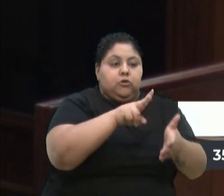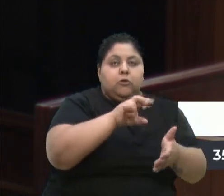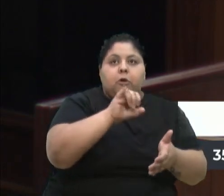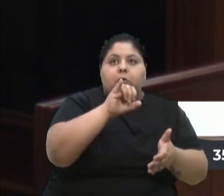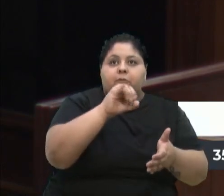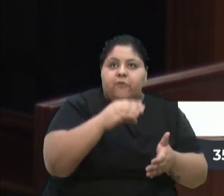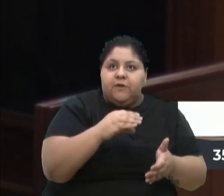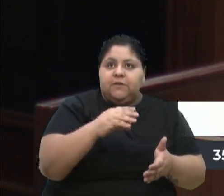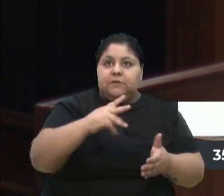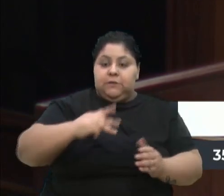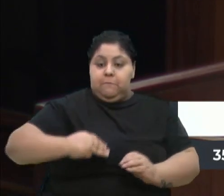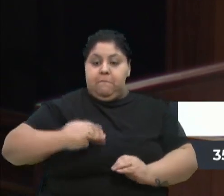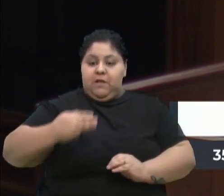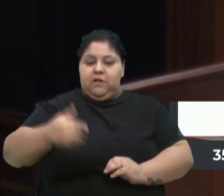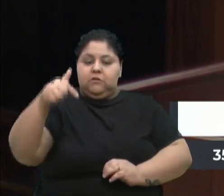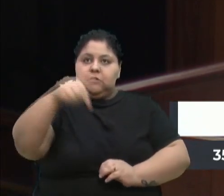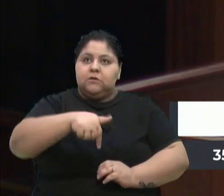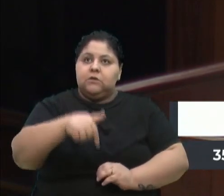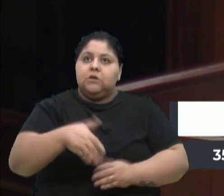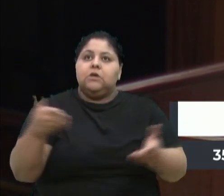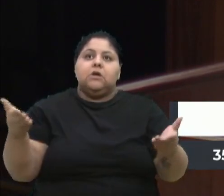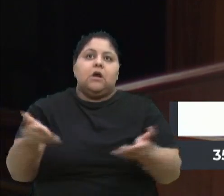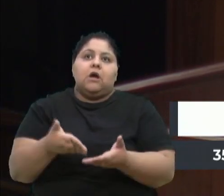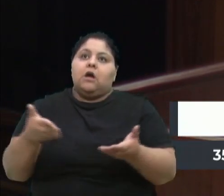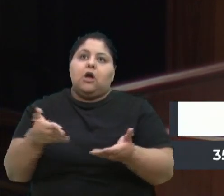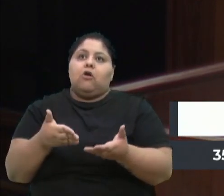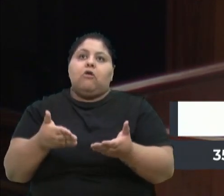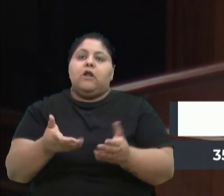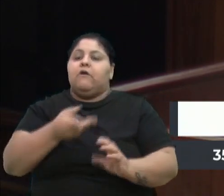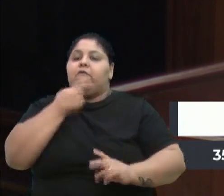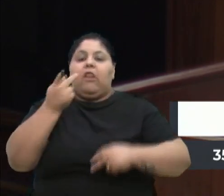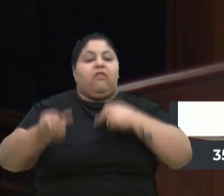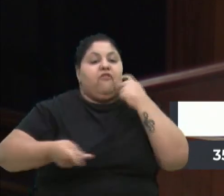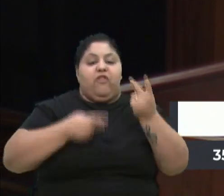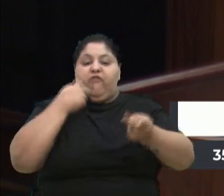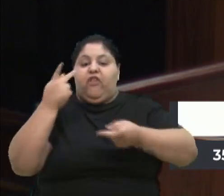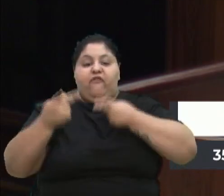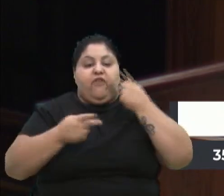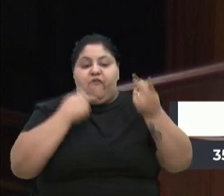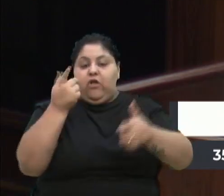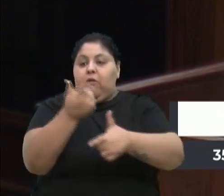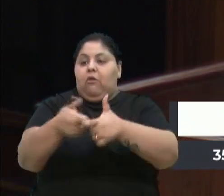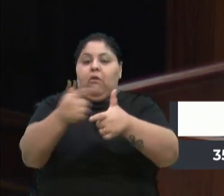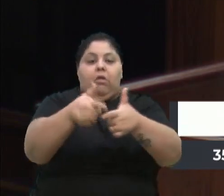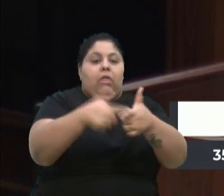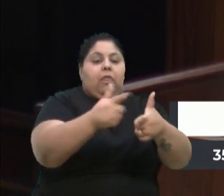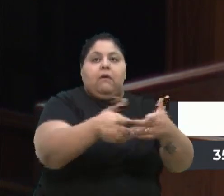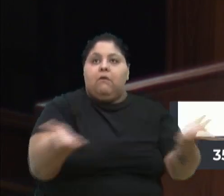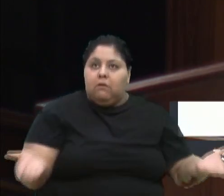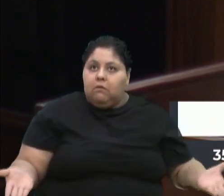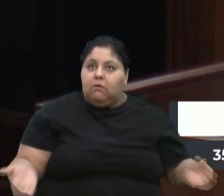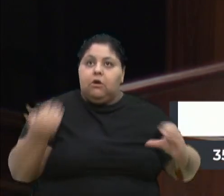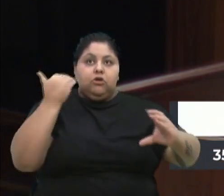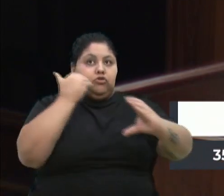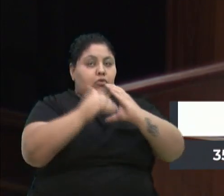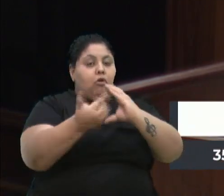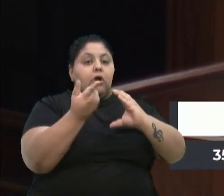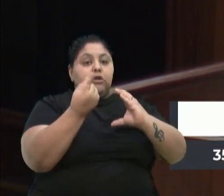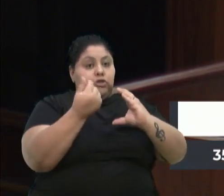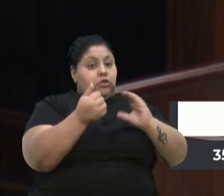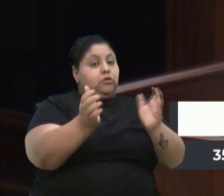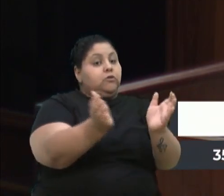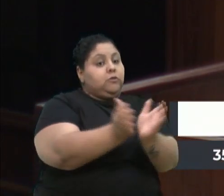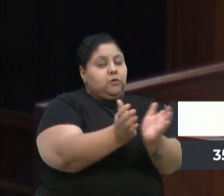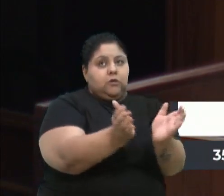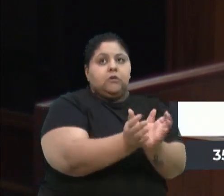ministros e vieram aqui. Agora vai ficar sobrevoando o desastre? Se colocou o que importasse, é que colocasse dinheiro, colocasse a equipe, agora fica